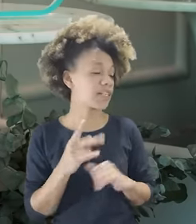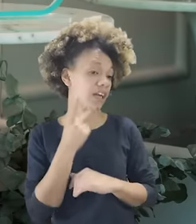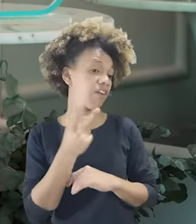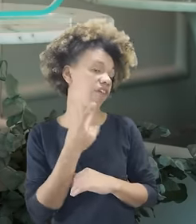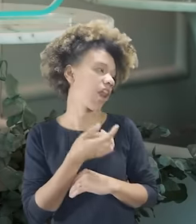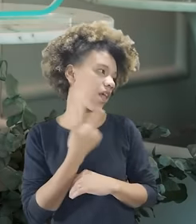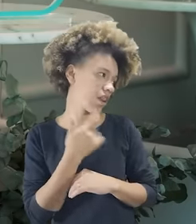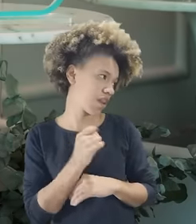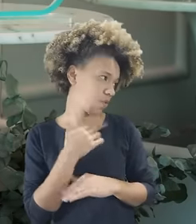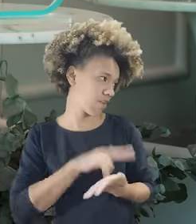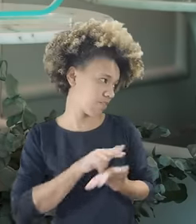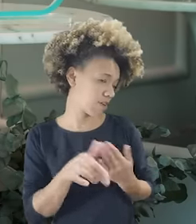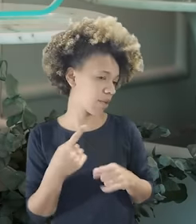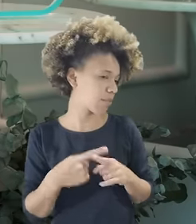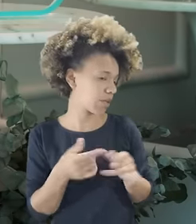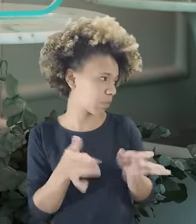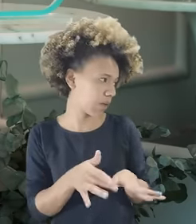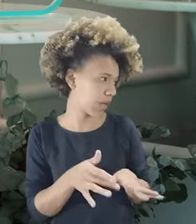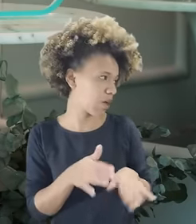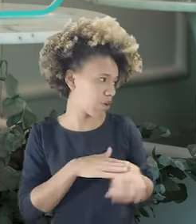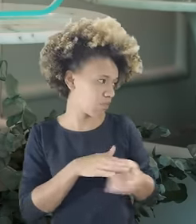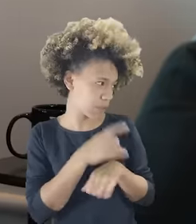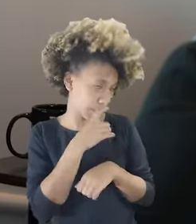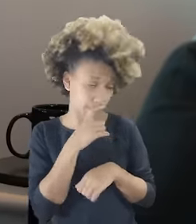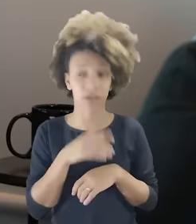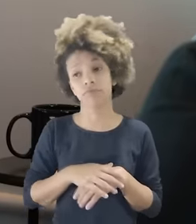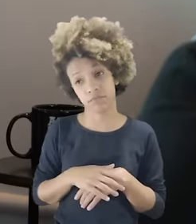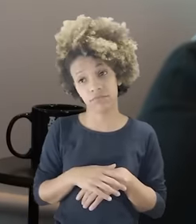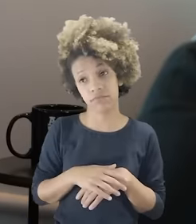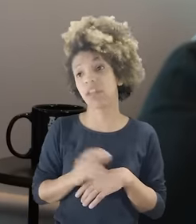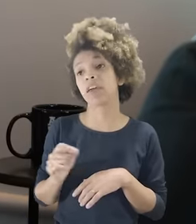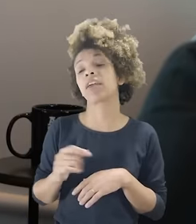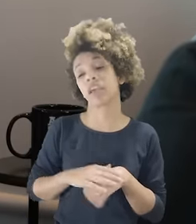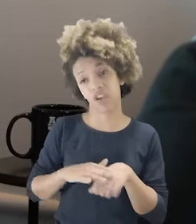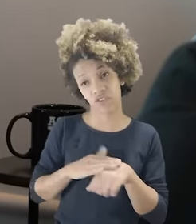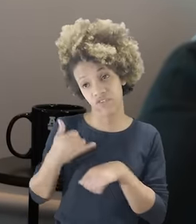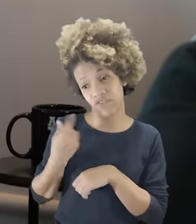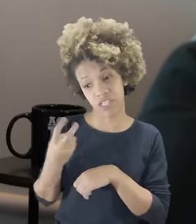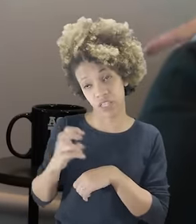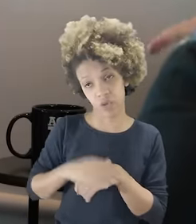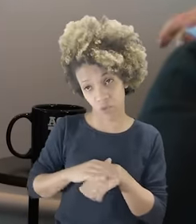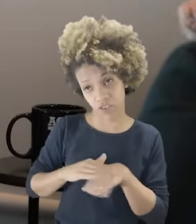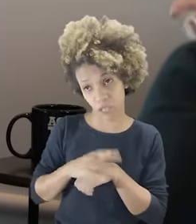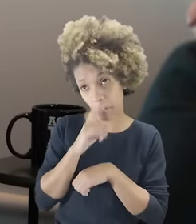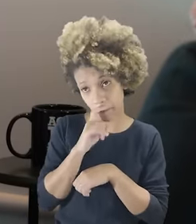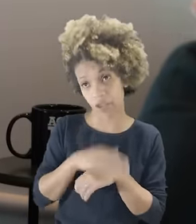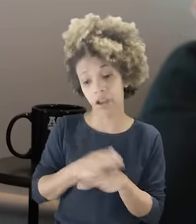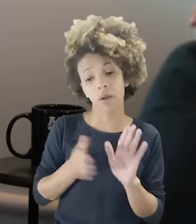pessoa que fala muitos idiomas é porque não quer falar com os pais às vezes ninguém quer falar com os pais com os 15 anos né